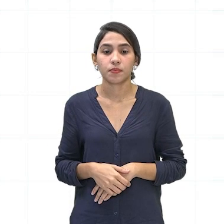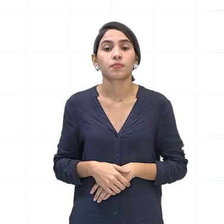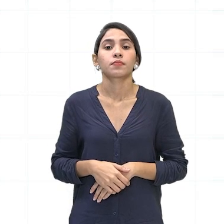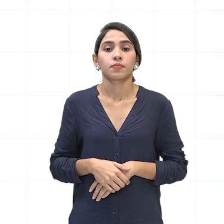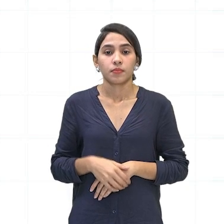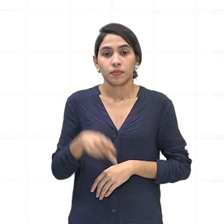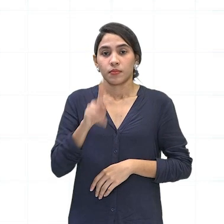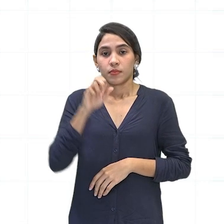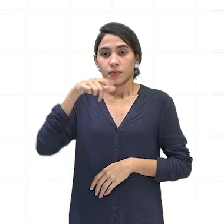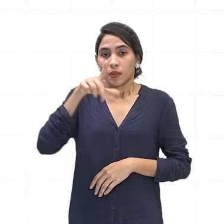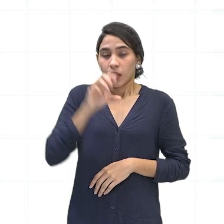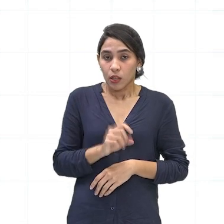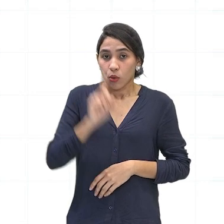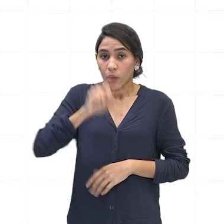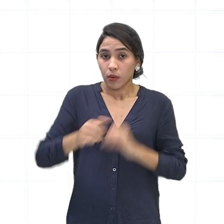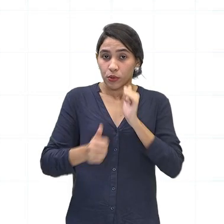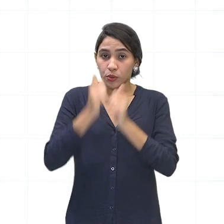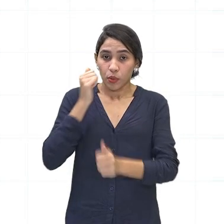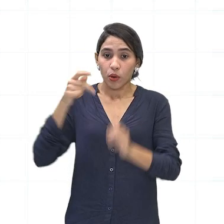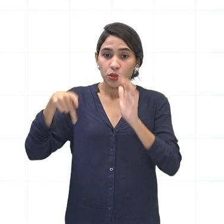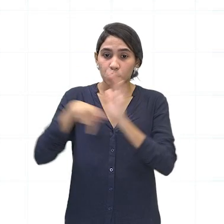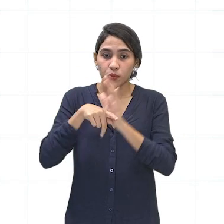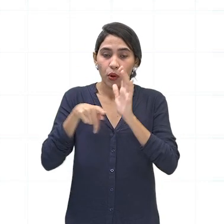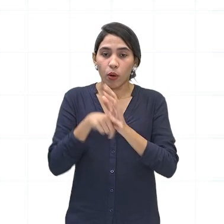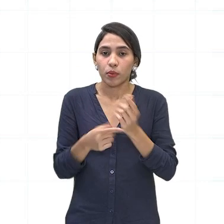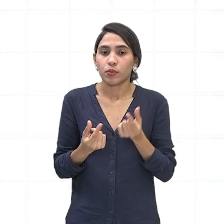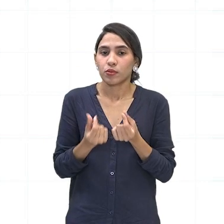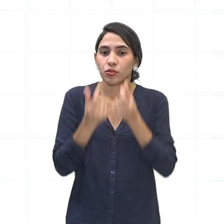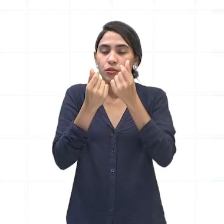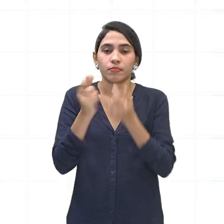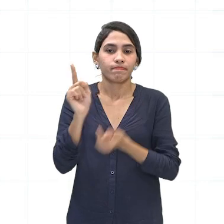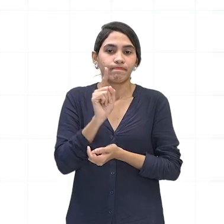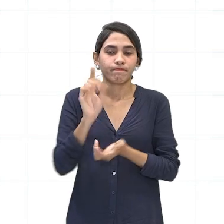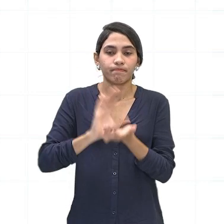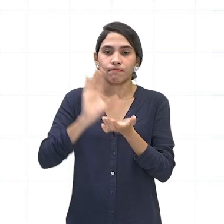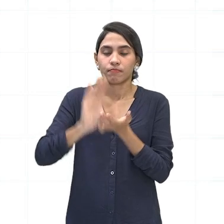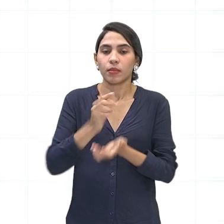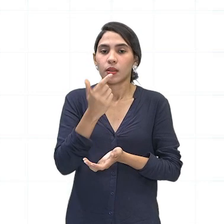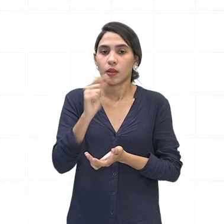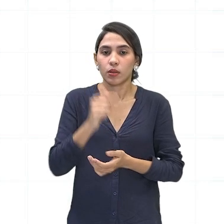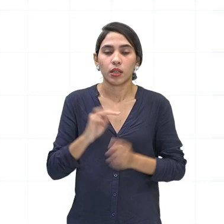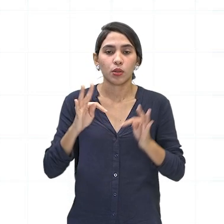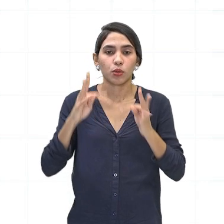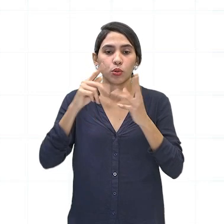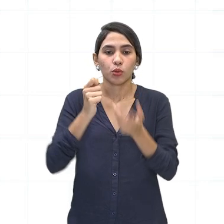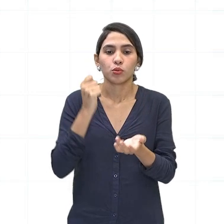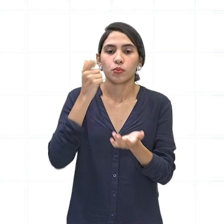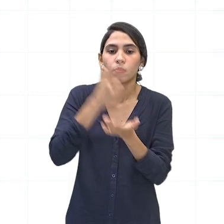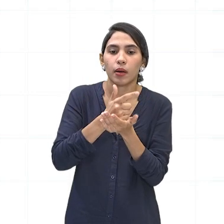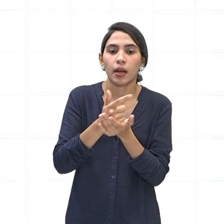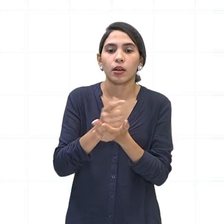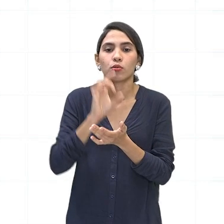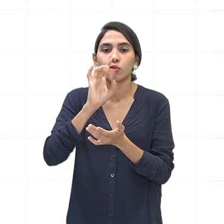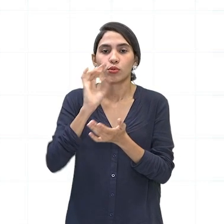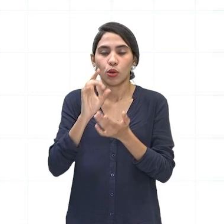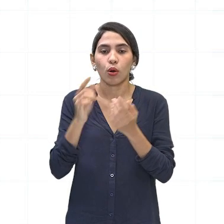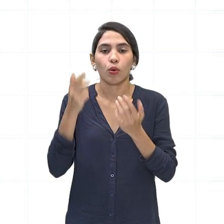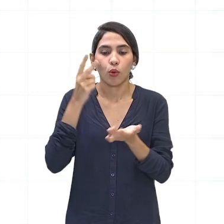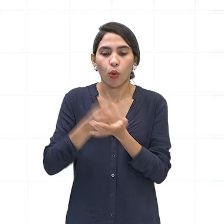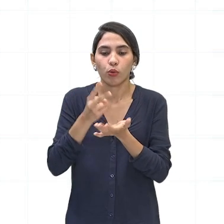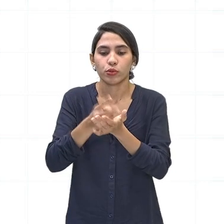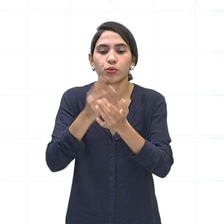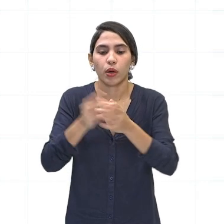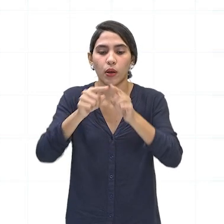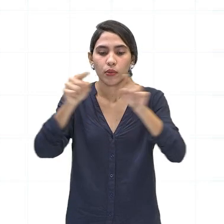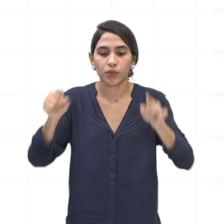Kendo é uma arte marcial sem fins lucrativos. Todos pagam apenas para manter os espaços que é utilizado para